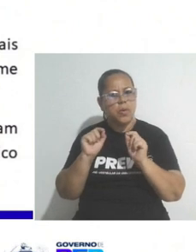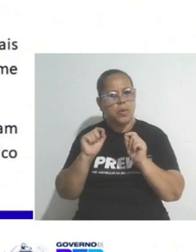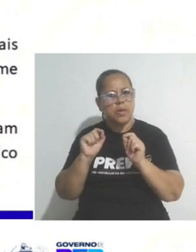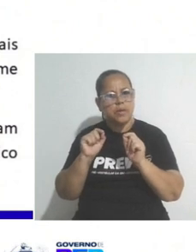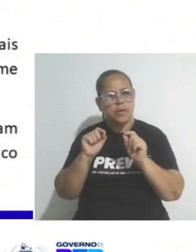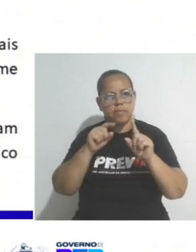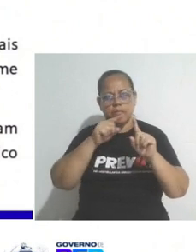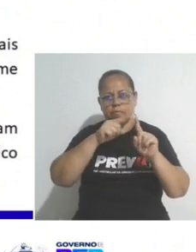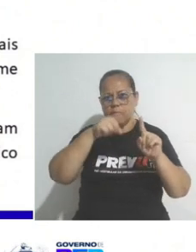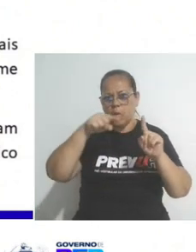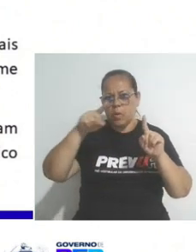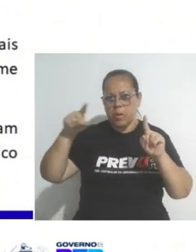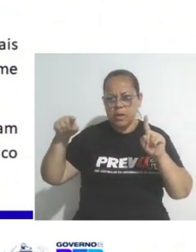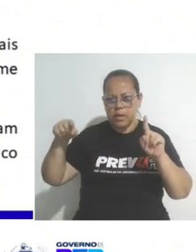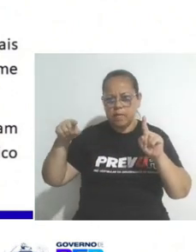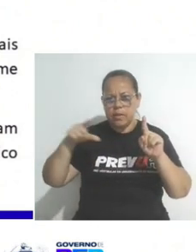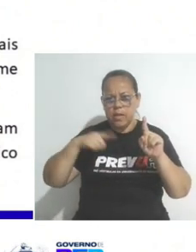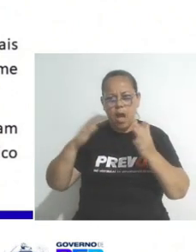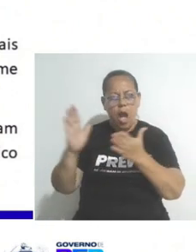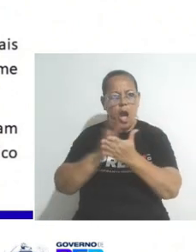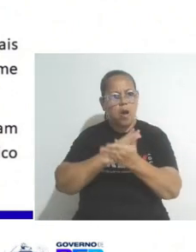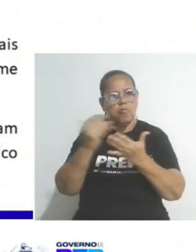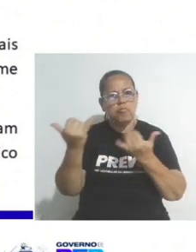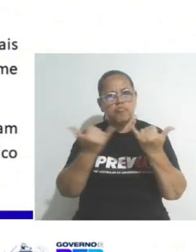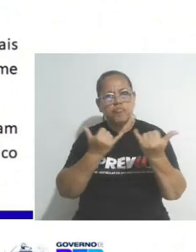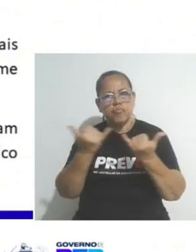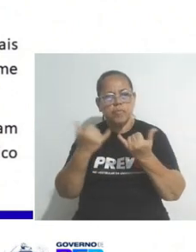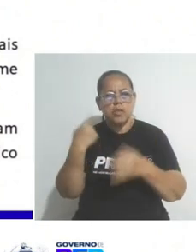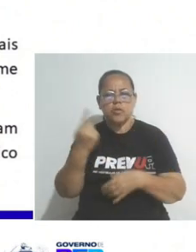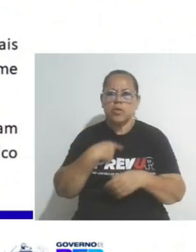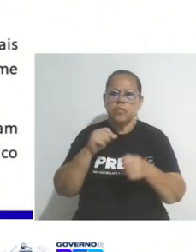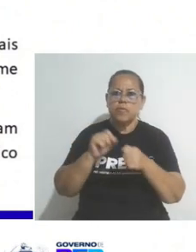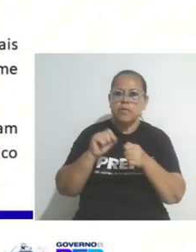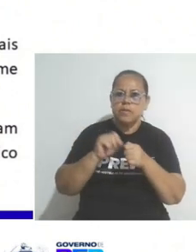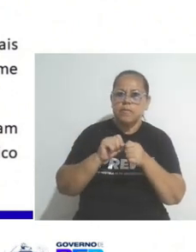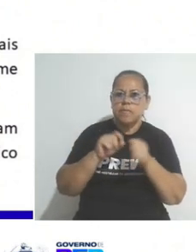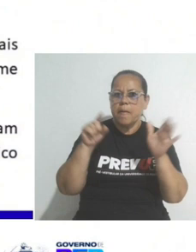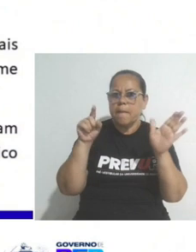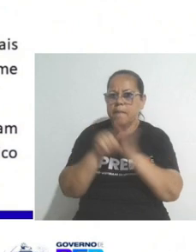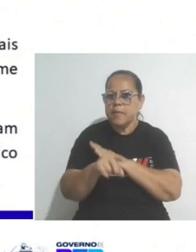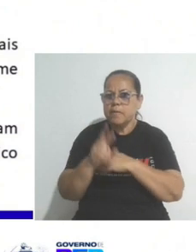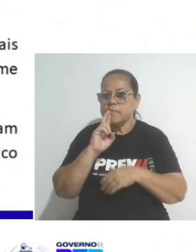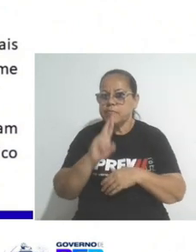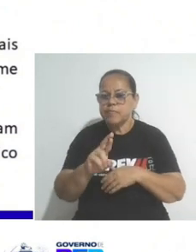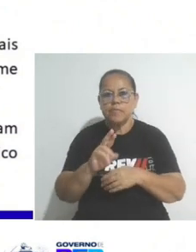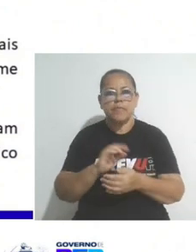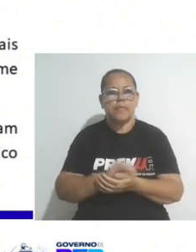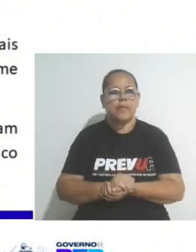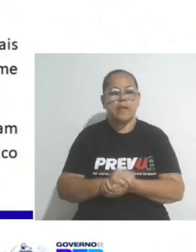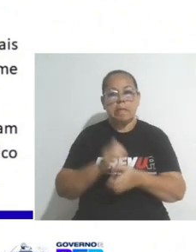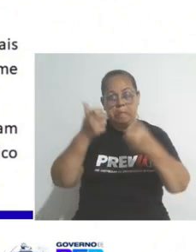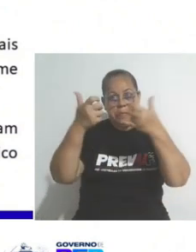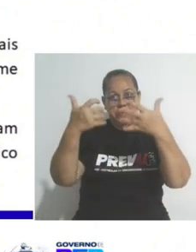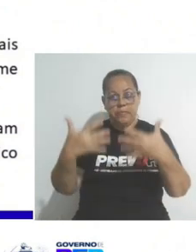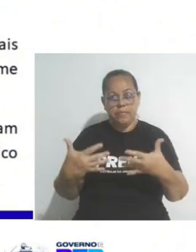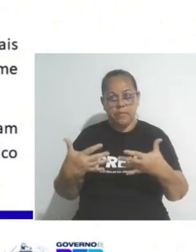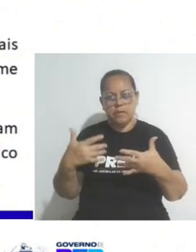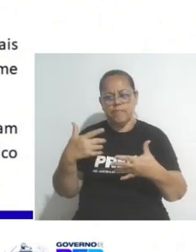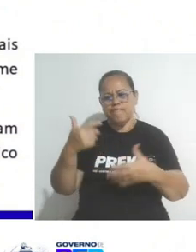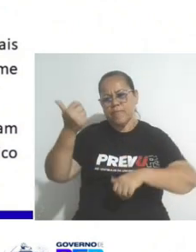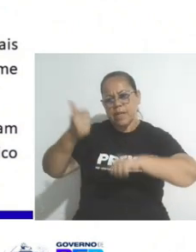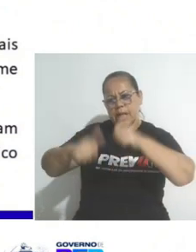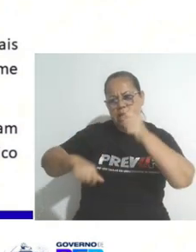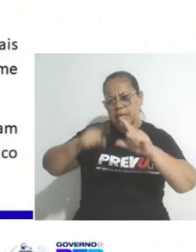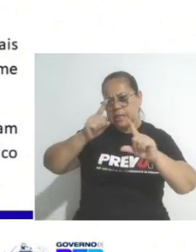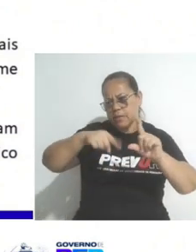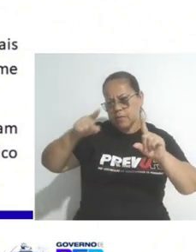gráfico nos traz algumas informações e aí se formula a questão vamos à questão na questão número 3 diz o seguinte analisando